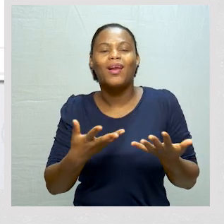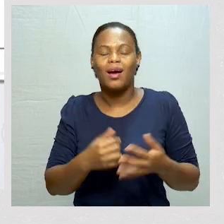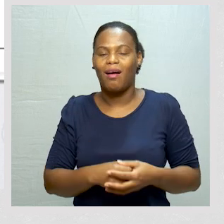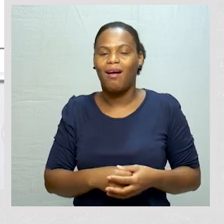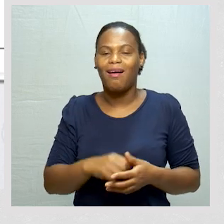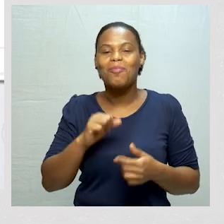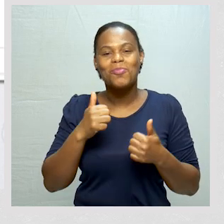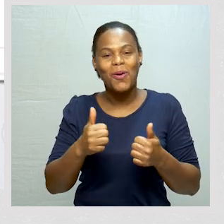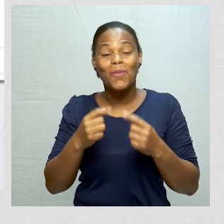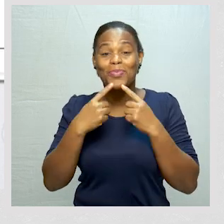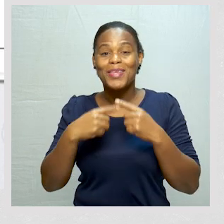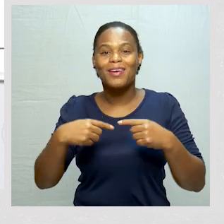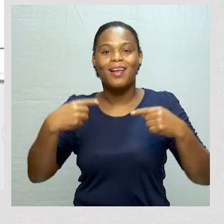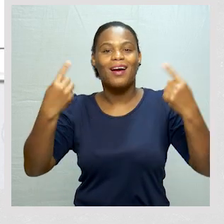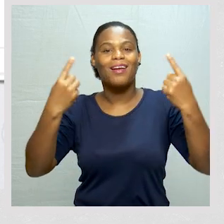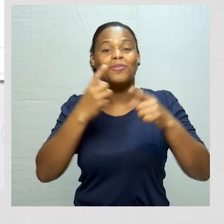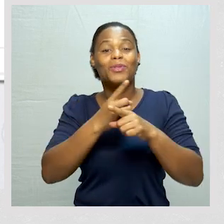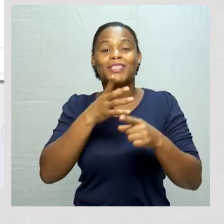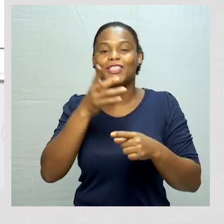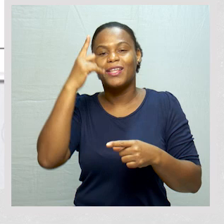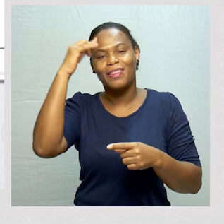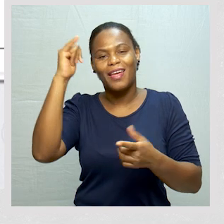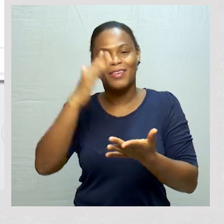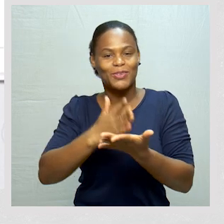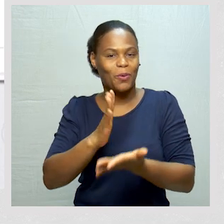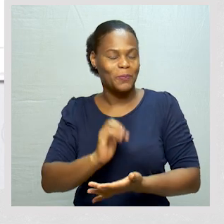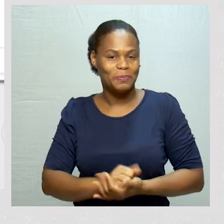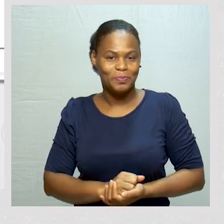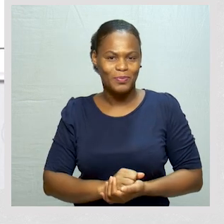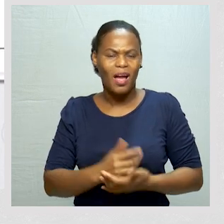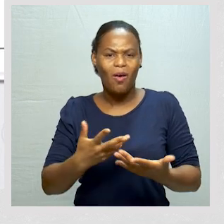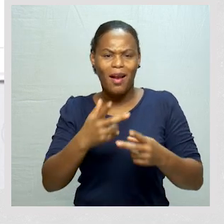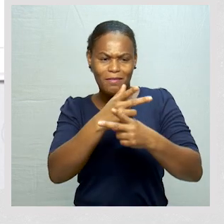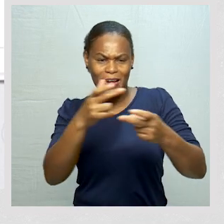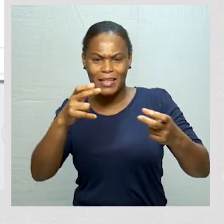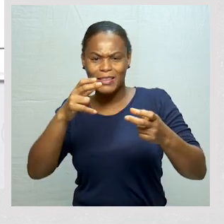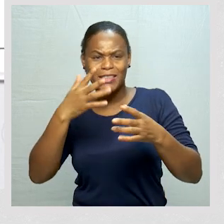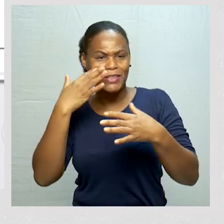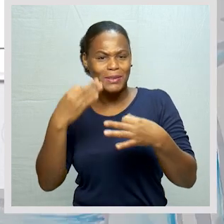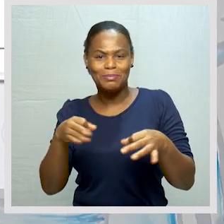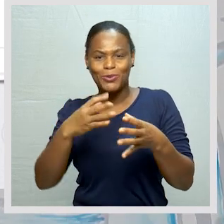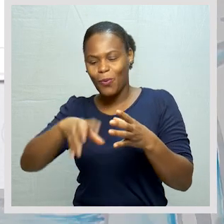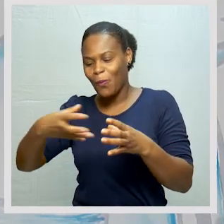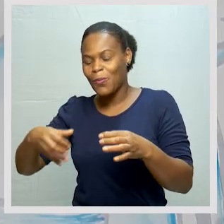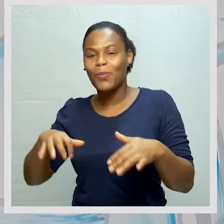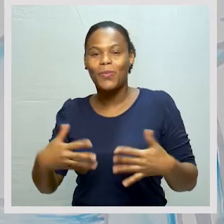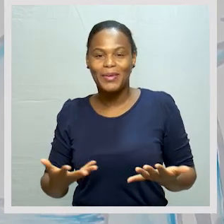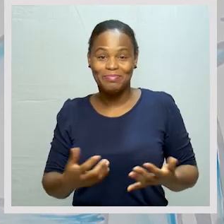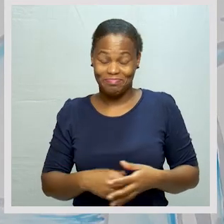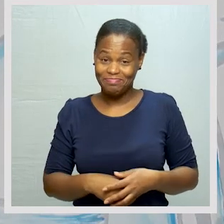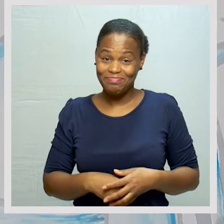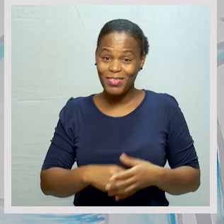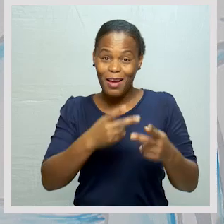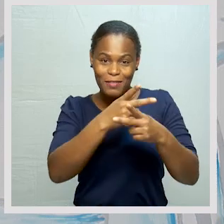frase declarativa, porque está a declarar uma ideia só. É uma frase simples ou composta? É uma frase